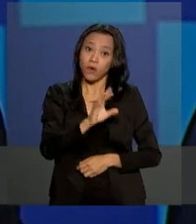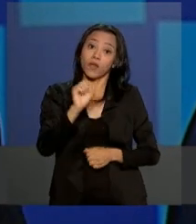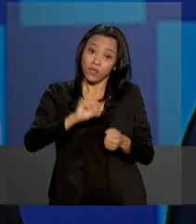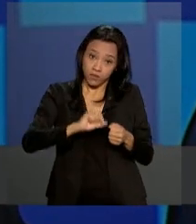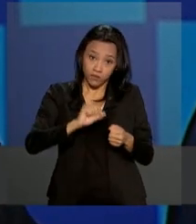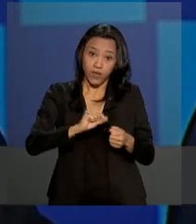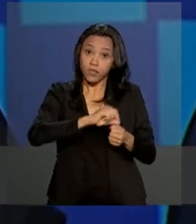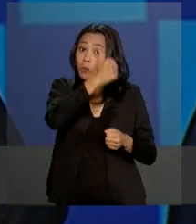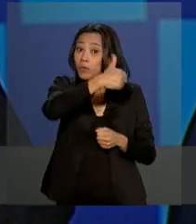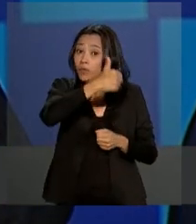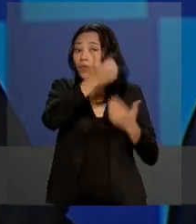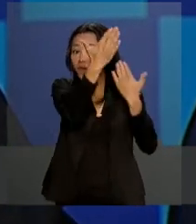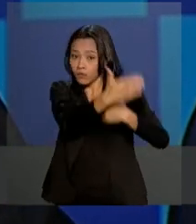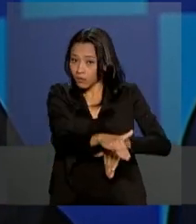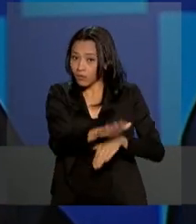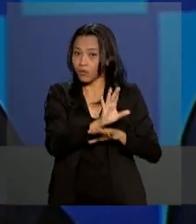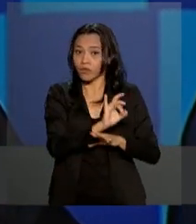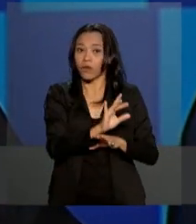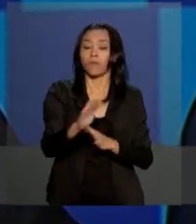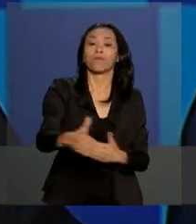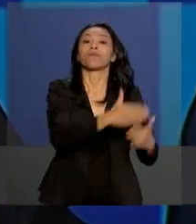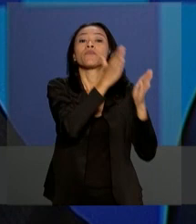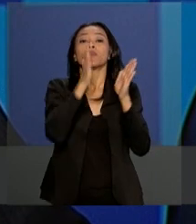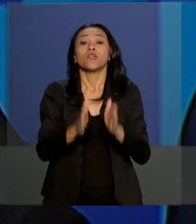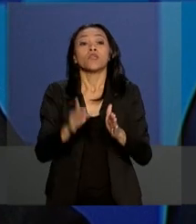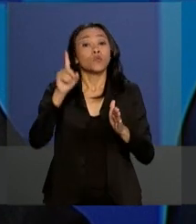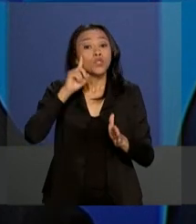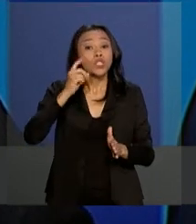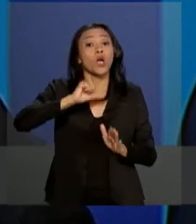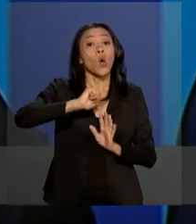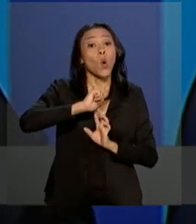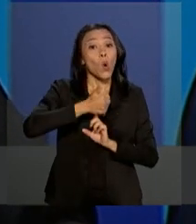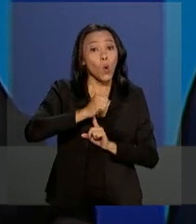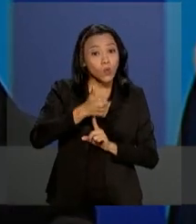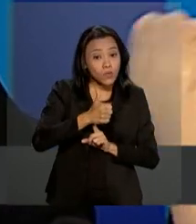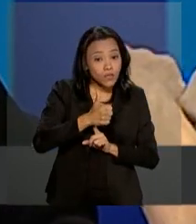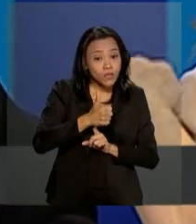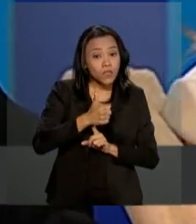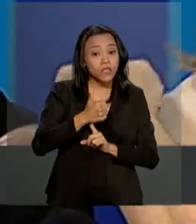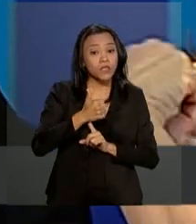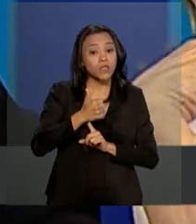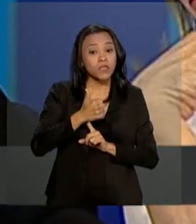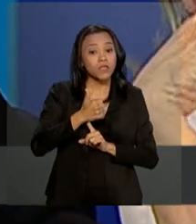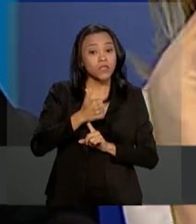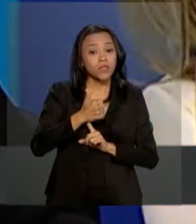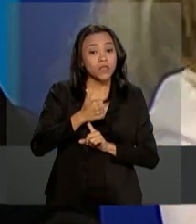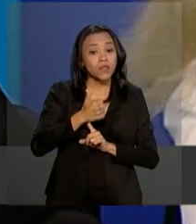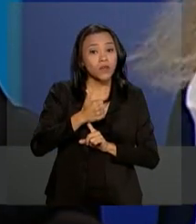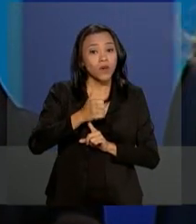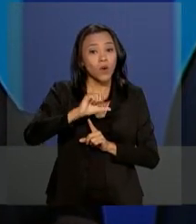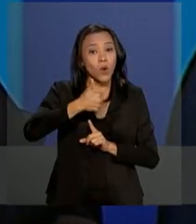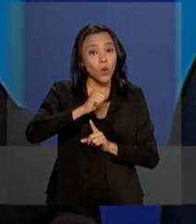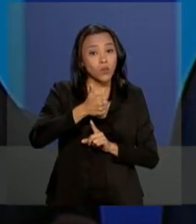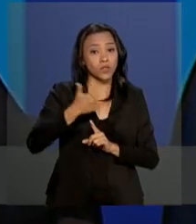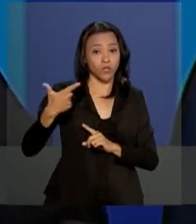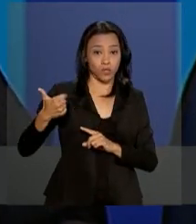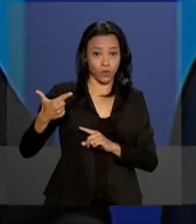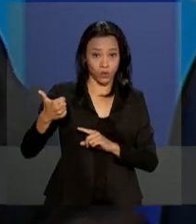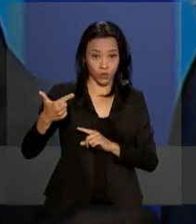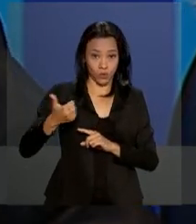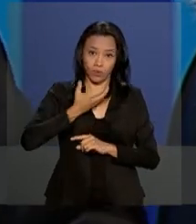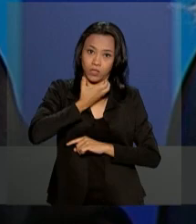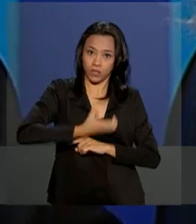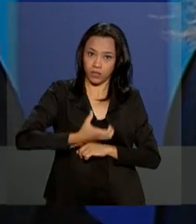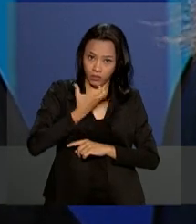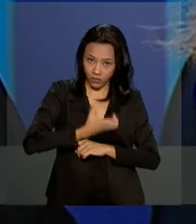primeiro dia no dia 11 12 de outubro a dezembro dezembro a longe